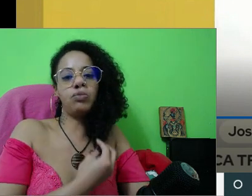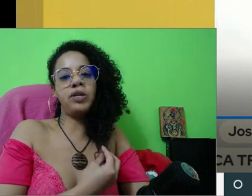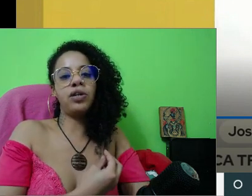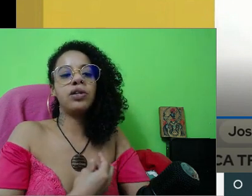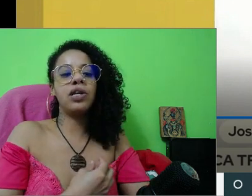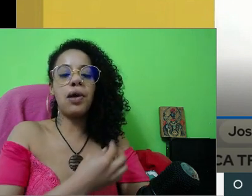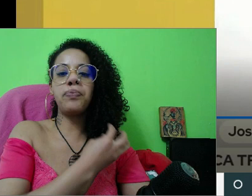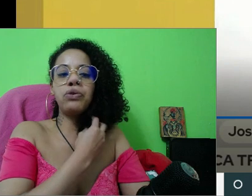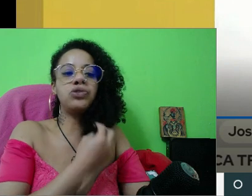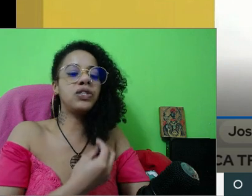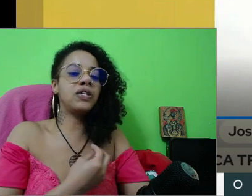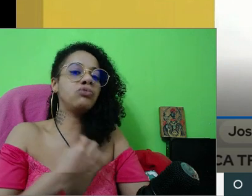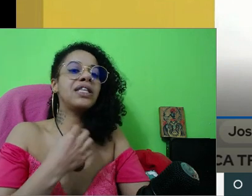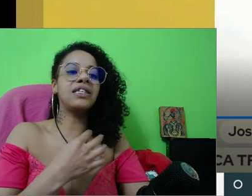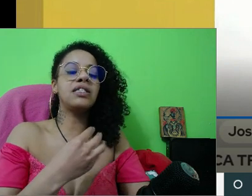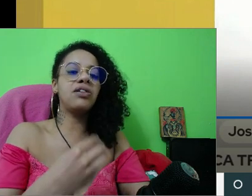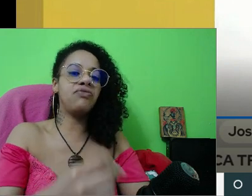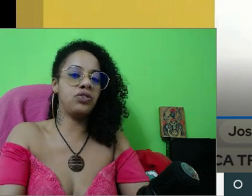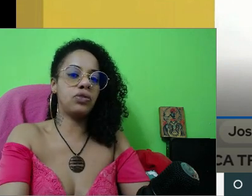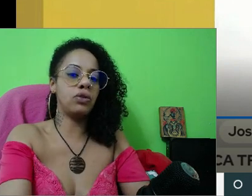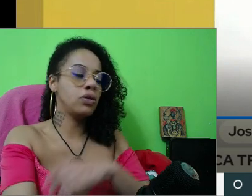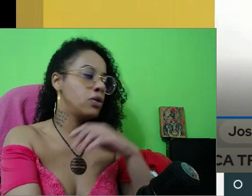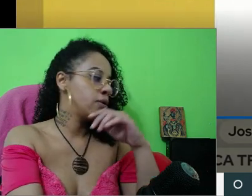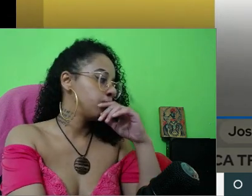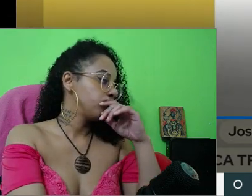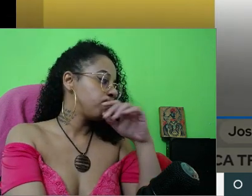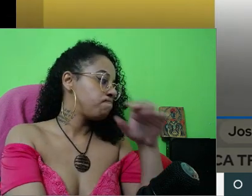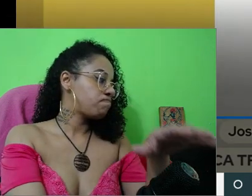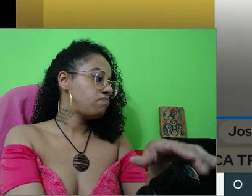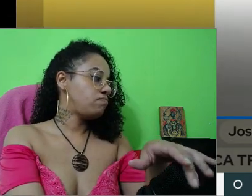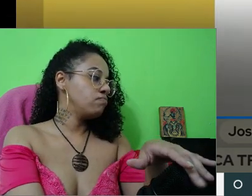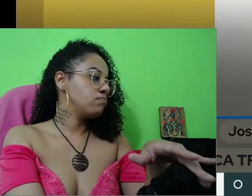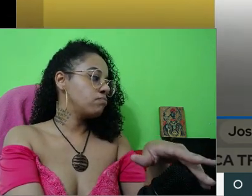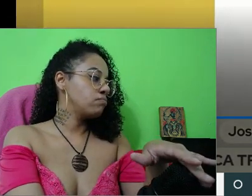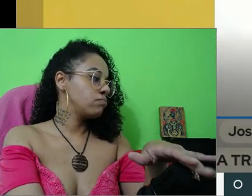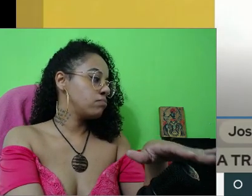insalubre né para não dizer um de serviço